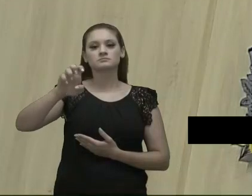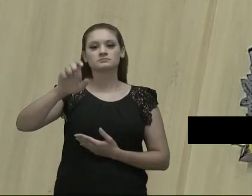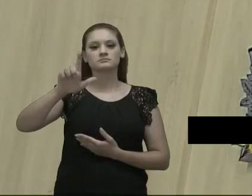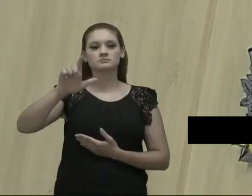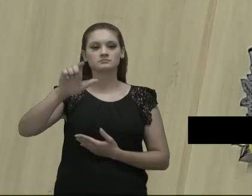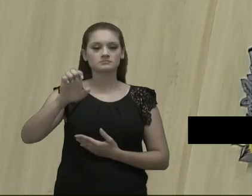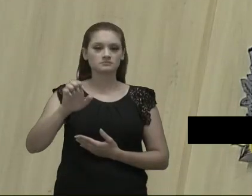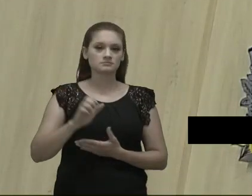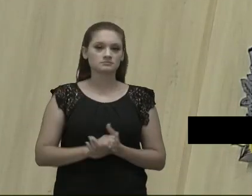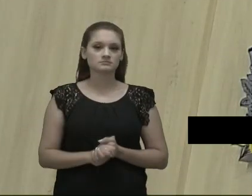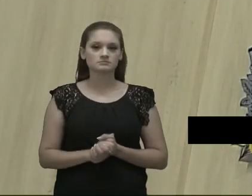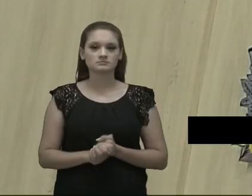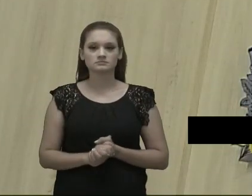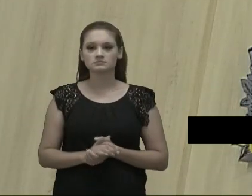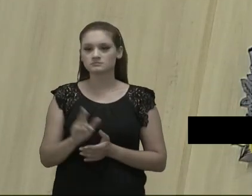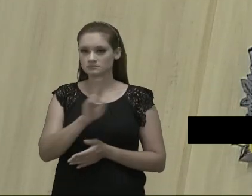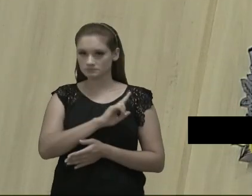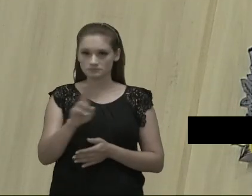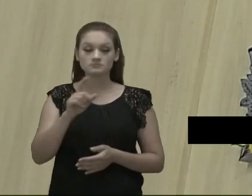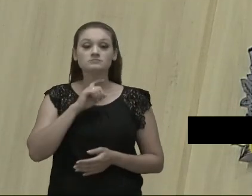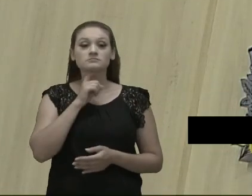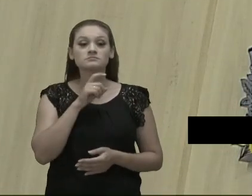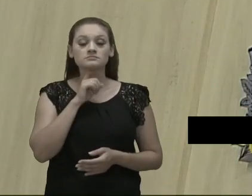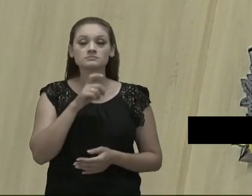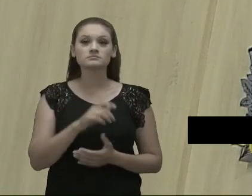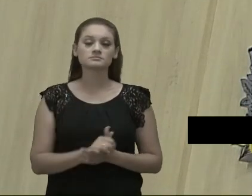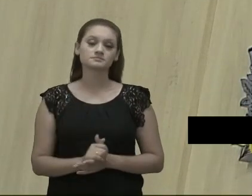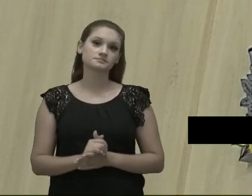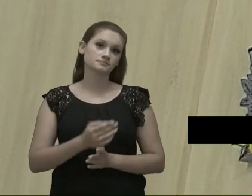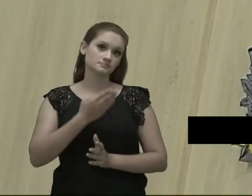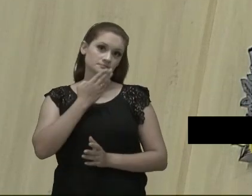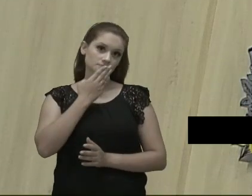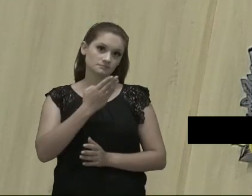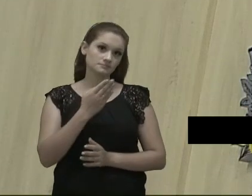solicitar, não vou solicitar o nome de ninguém, tá? Eu